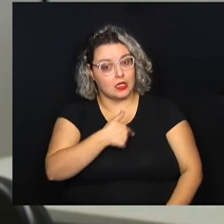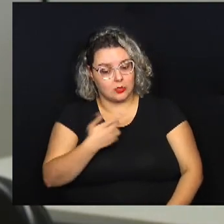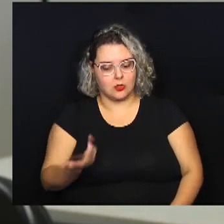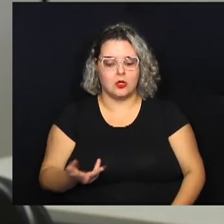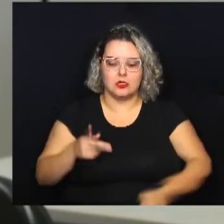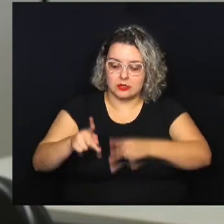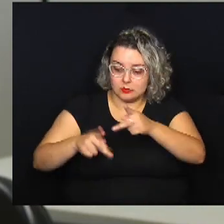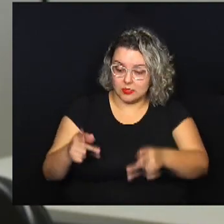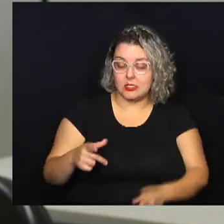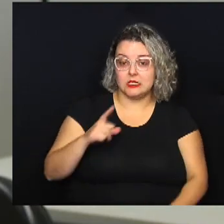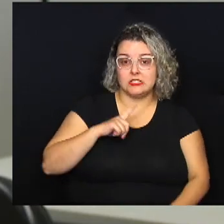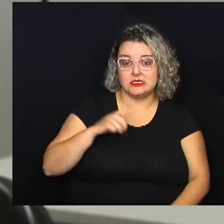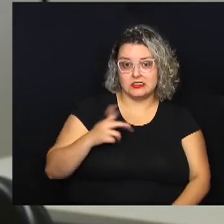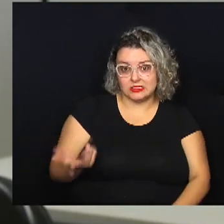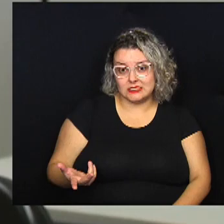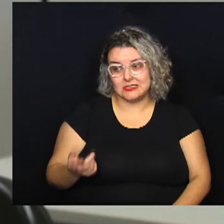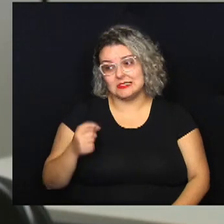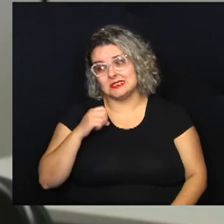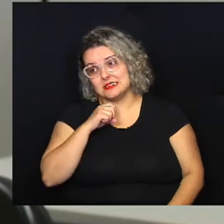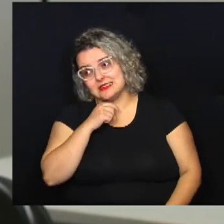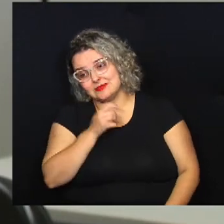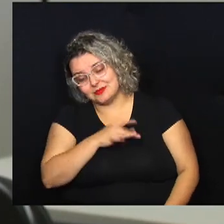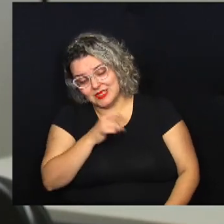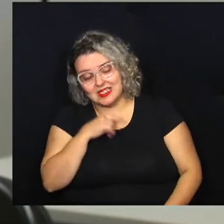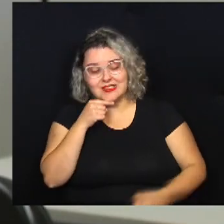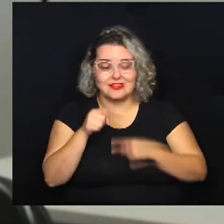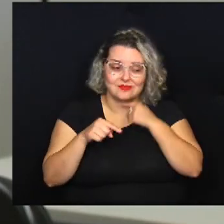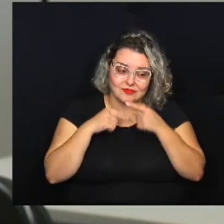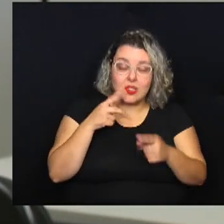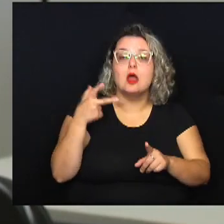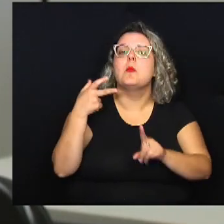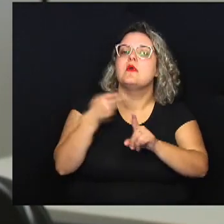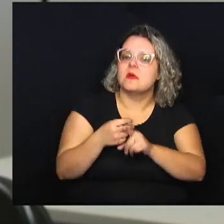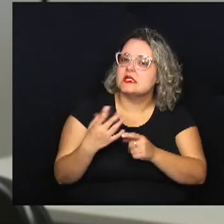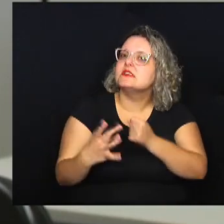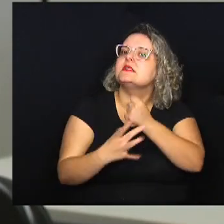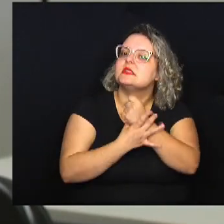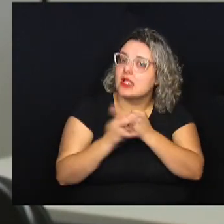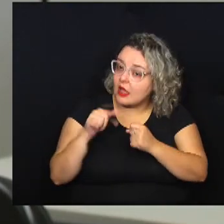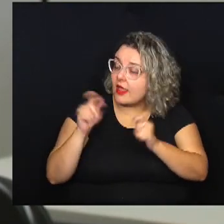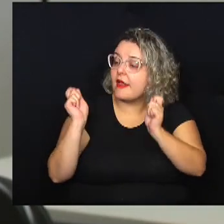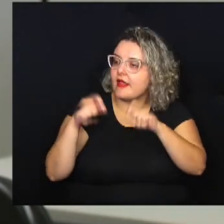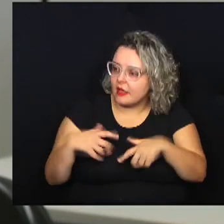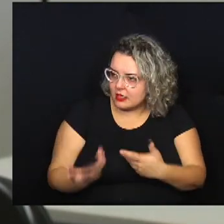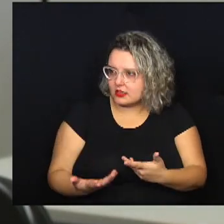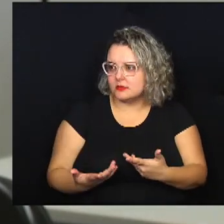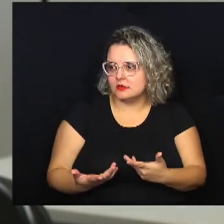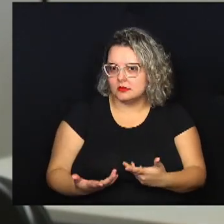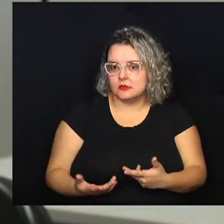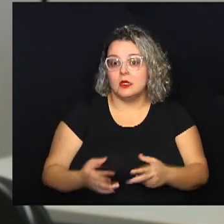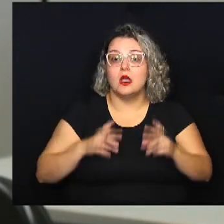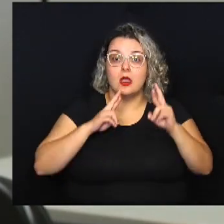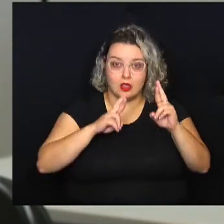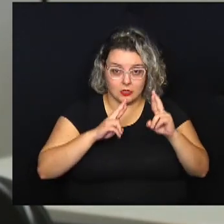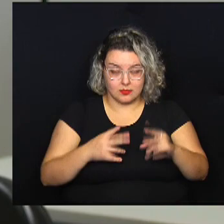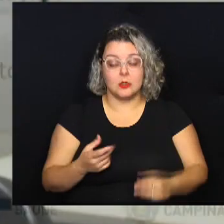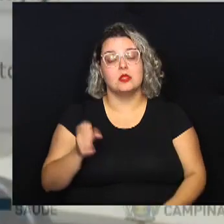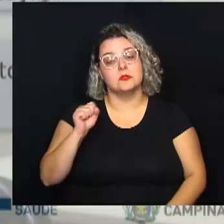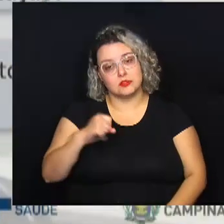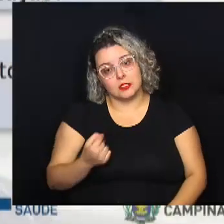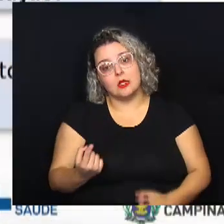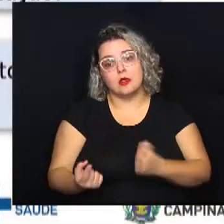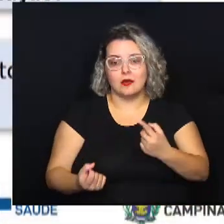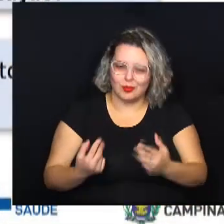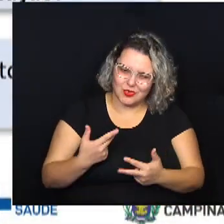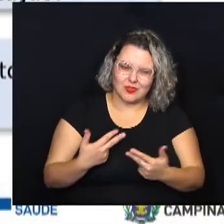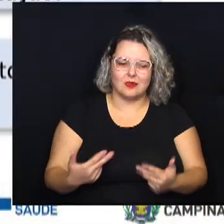tem esse receio, tem essa dúvida, a gente reforça. É uma vacina segura, é uma vacina eficaz. São esperados, sim, alguns eventos, né? Então,